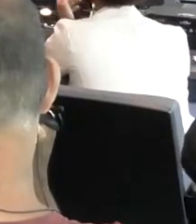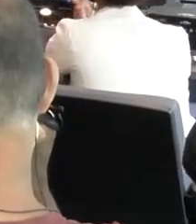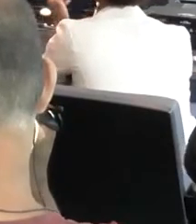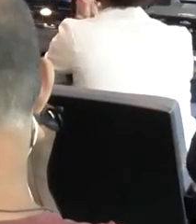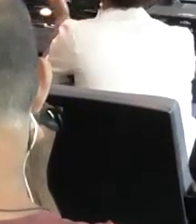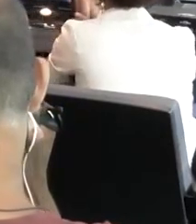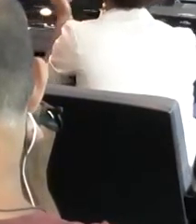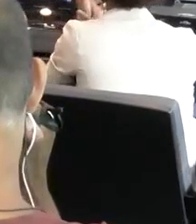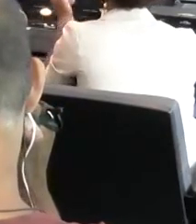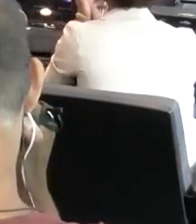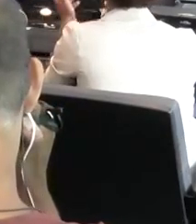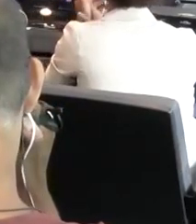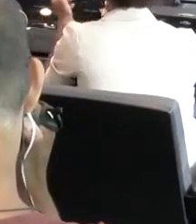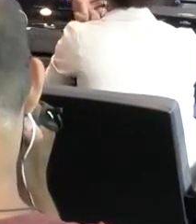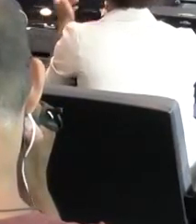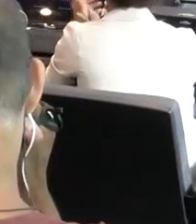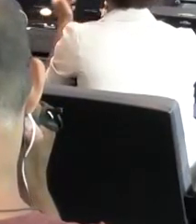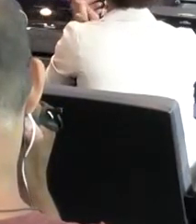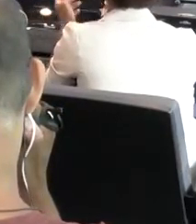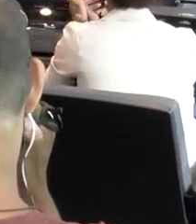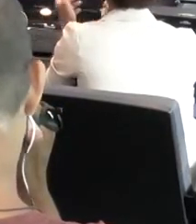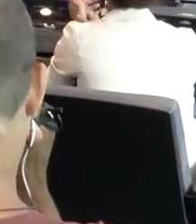E aí